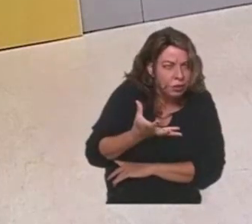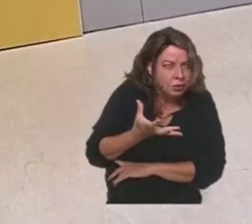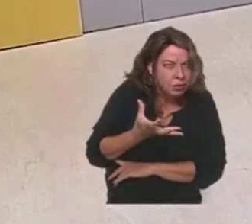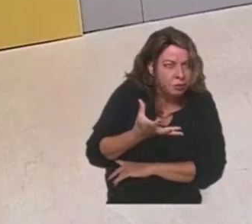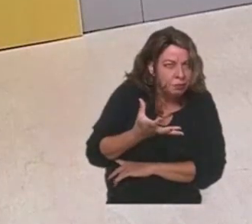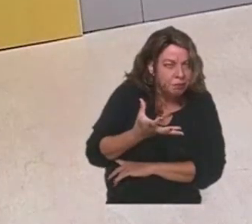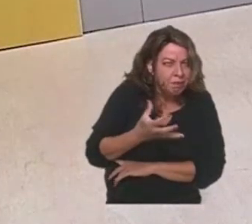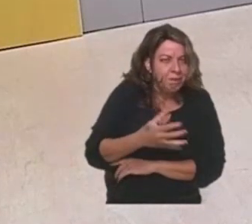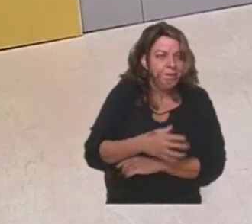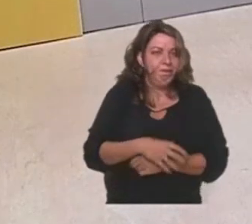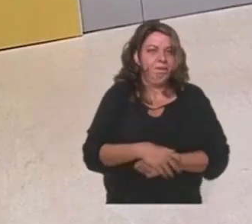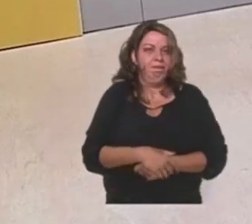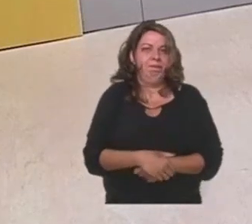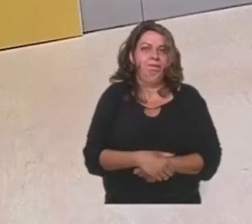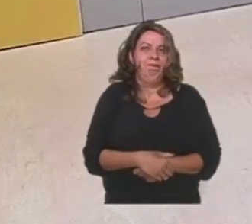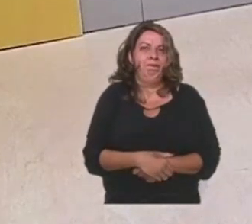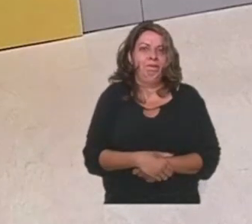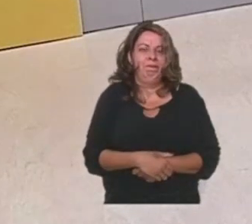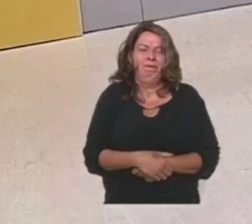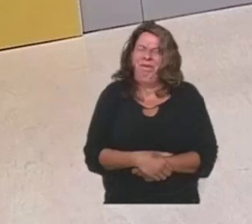44.